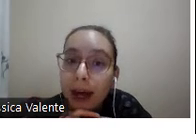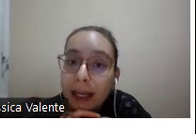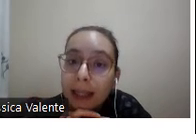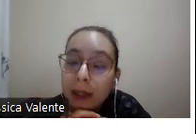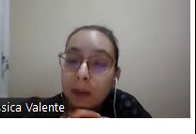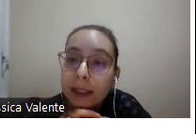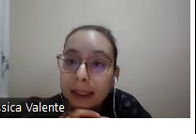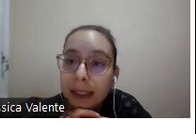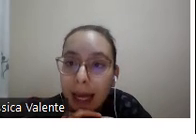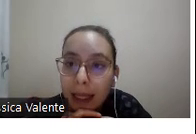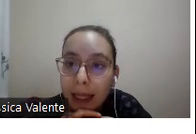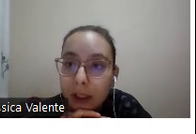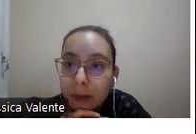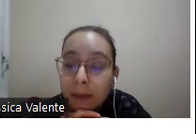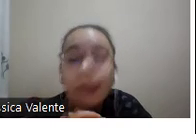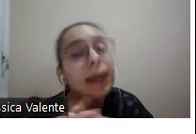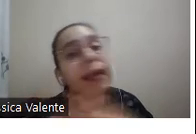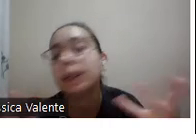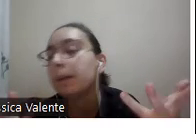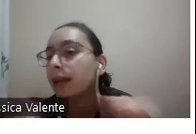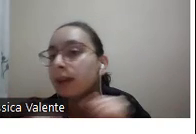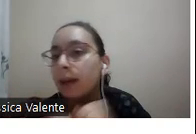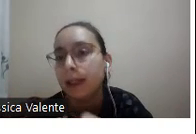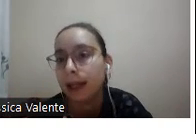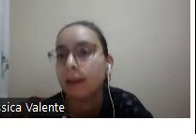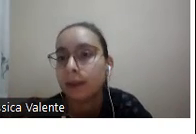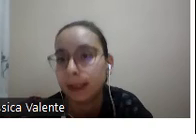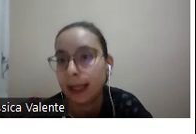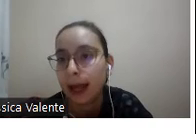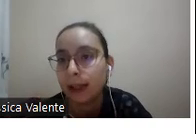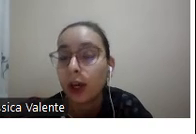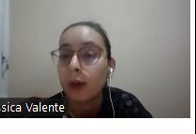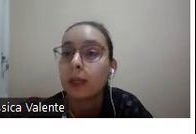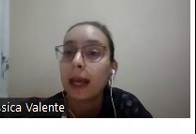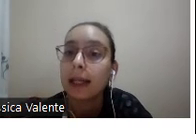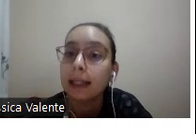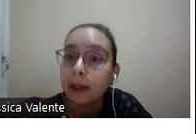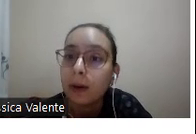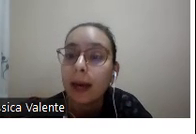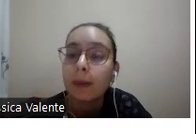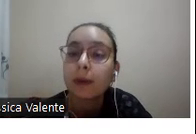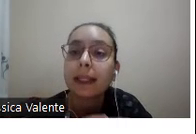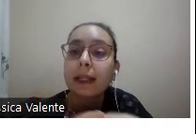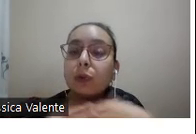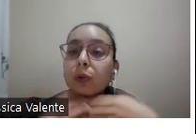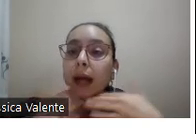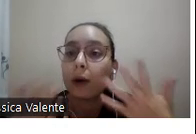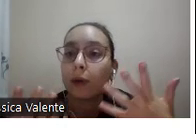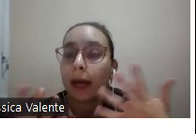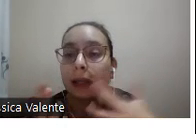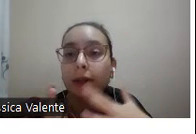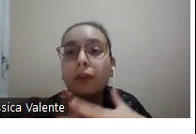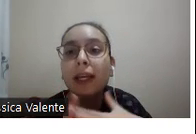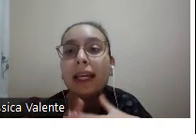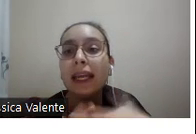que fala a língua de sinais, ele também vai aprender a língua de sinais, porque a língua é uma coisa